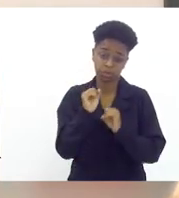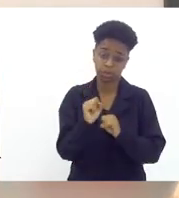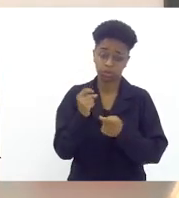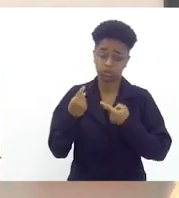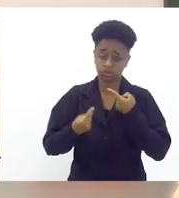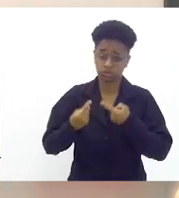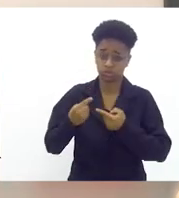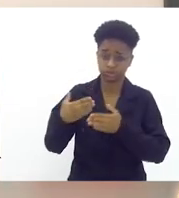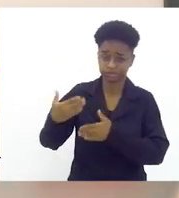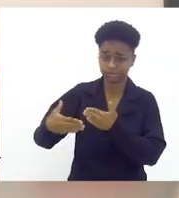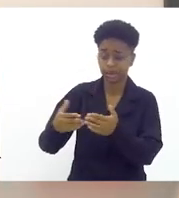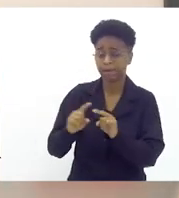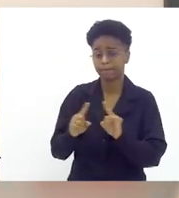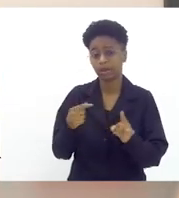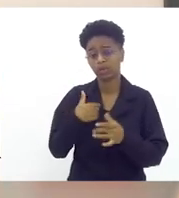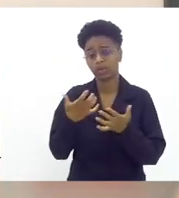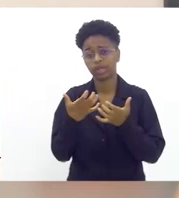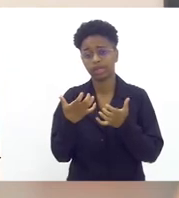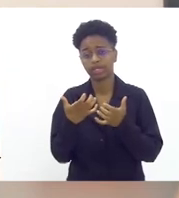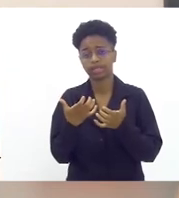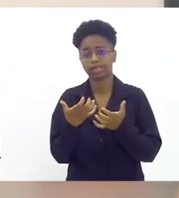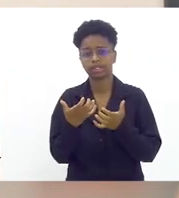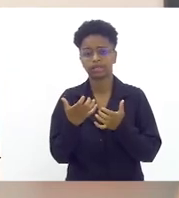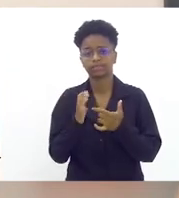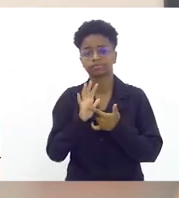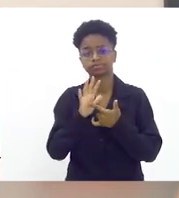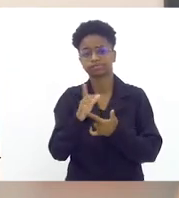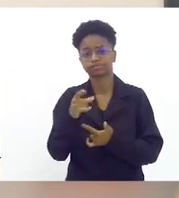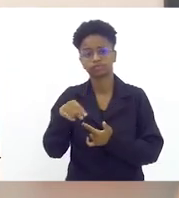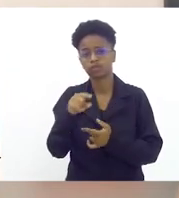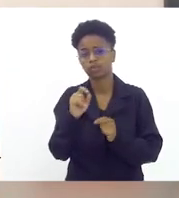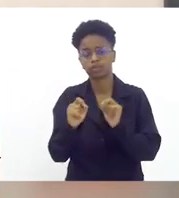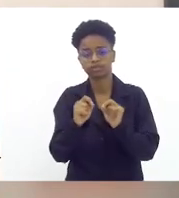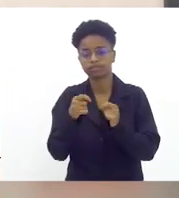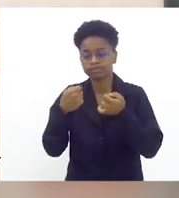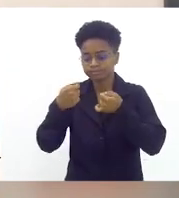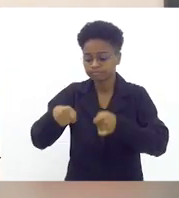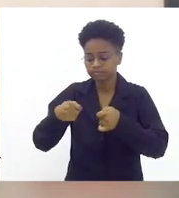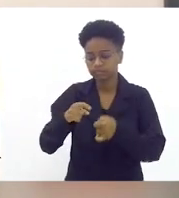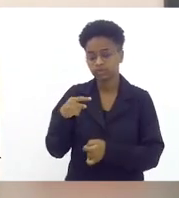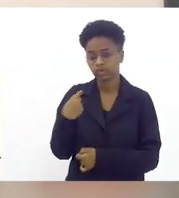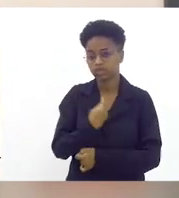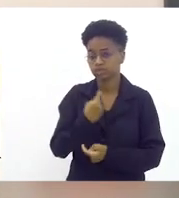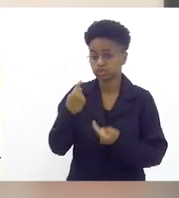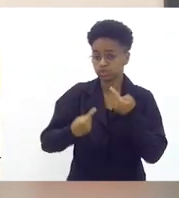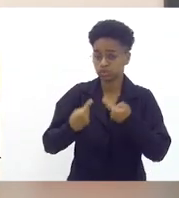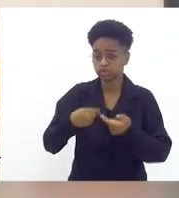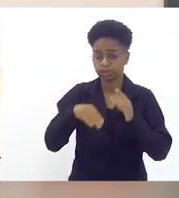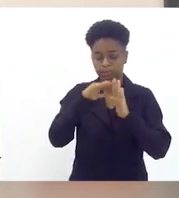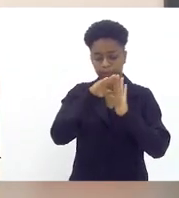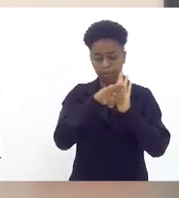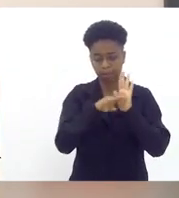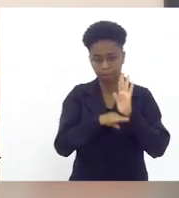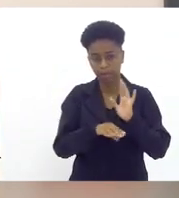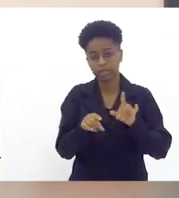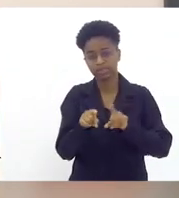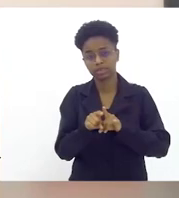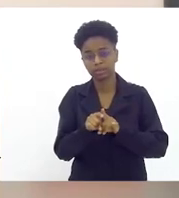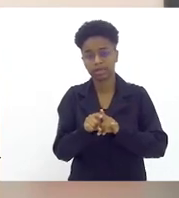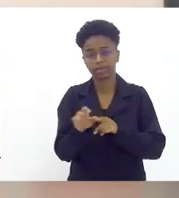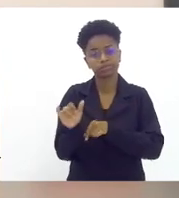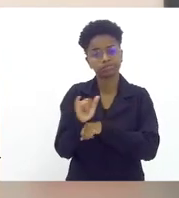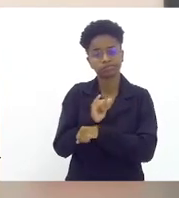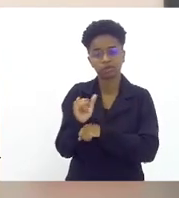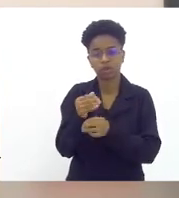isso, mas eu acho que eu queria deixar aqui. Era exatamente isso, a necessidade da gente discutir essas pautas e essas formas